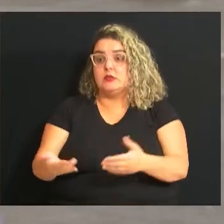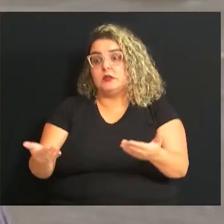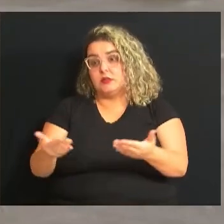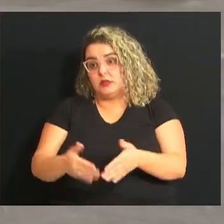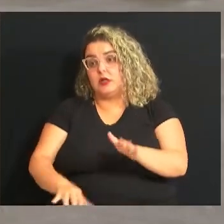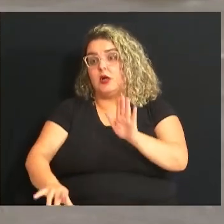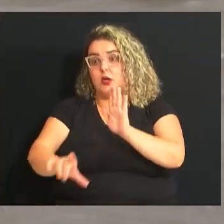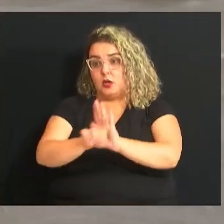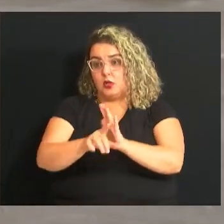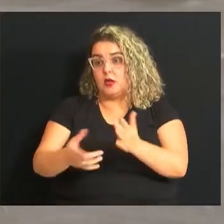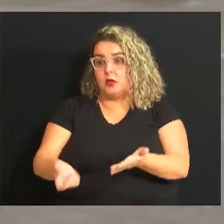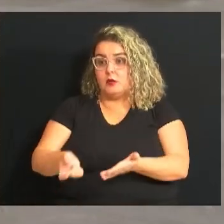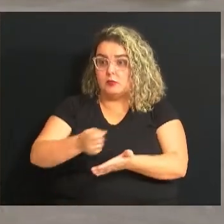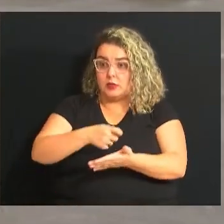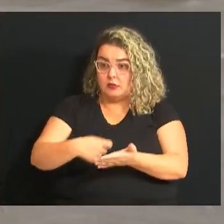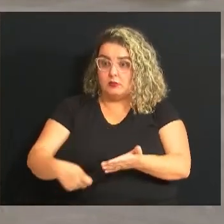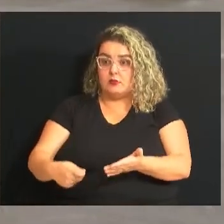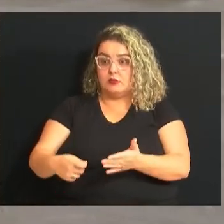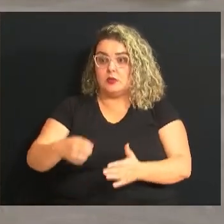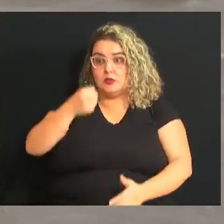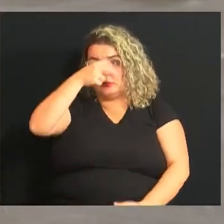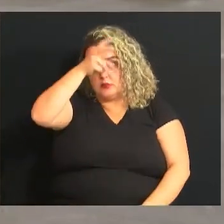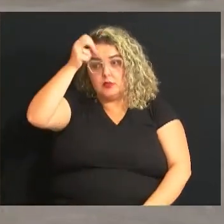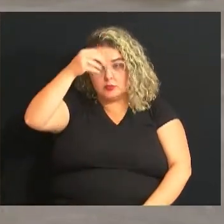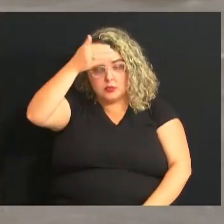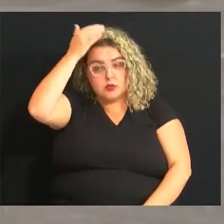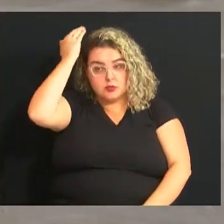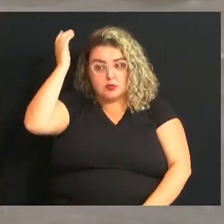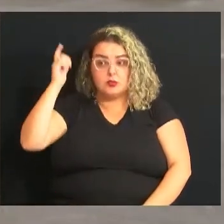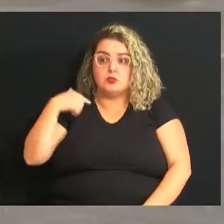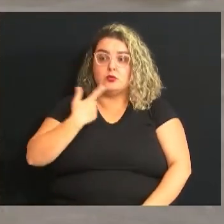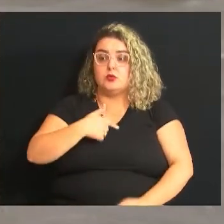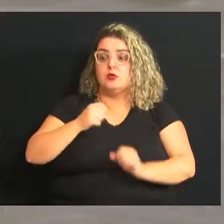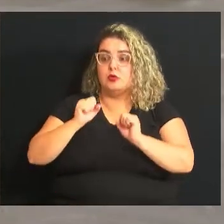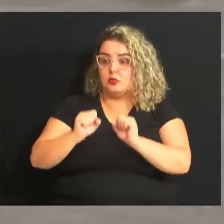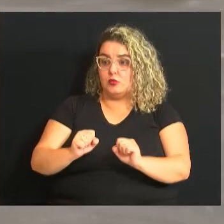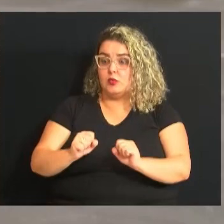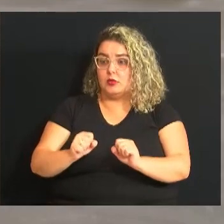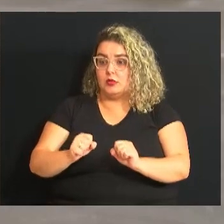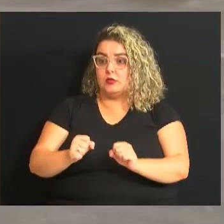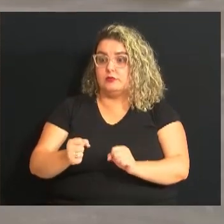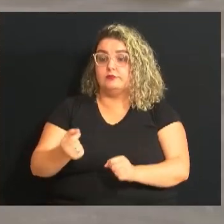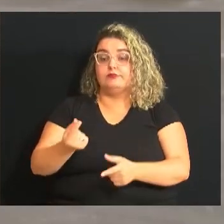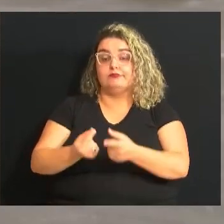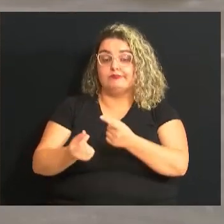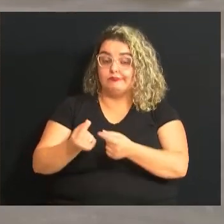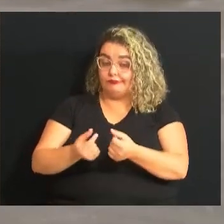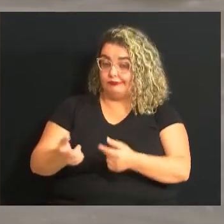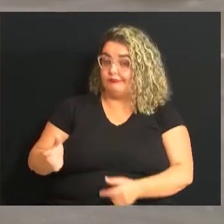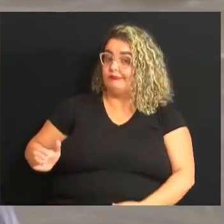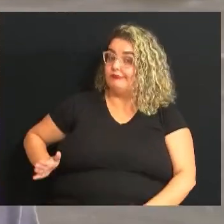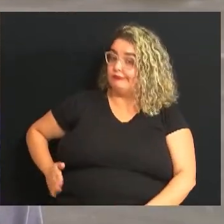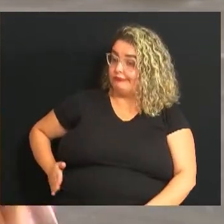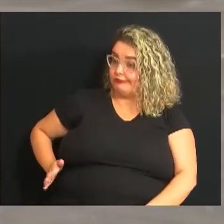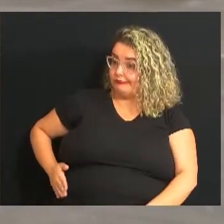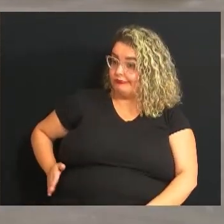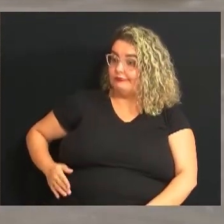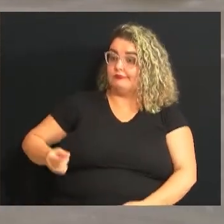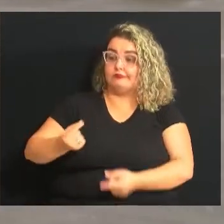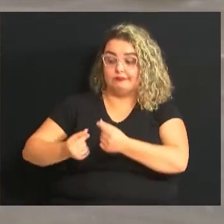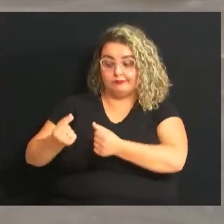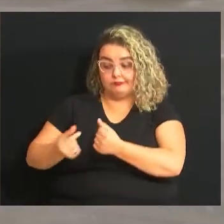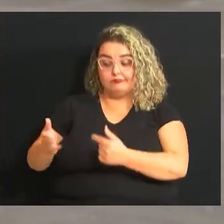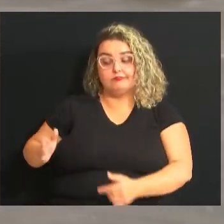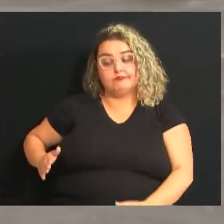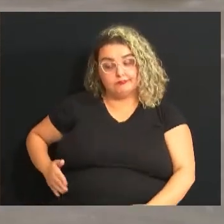instrumento. E agora, com essa lei assinada pelo prefeito Dario Saad, nós vamos poder também mexer no bolso daqueles que